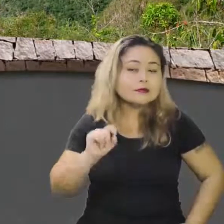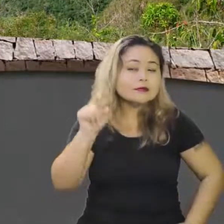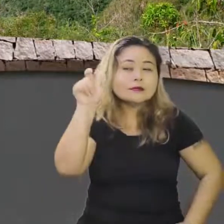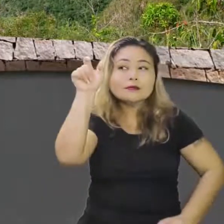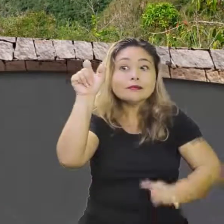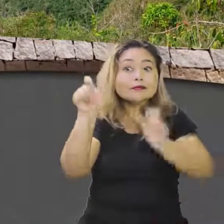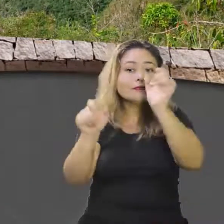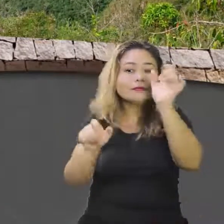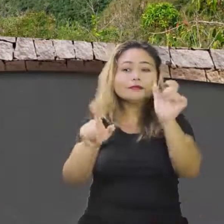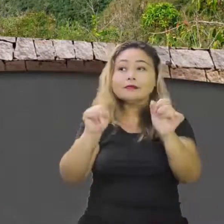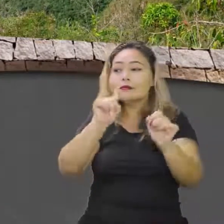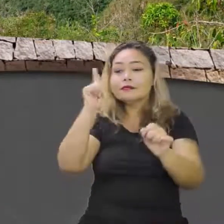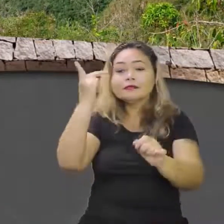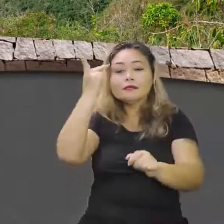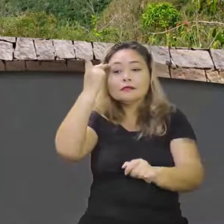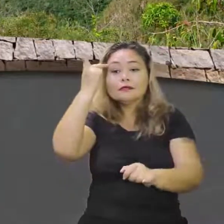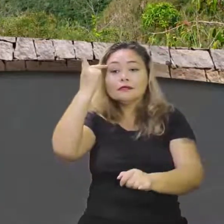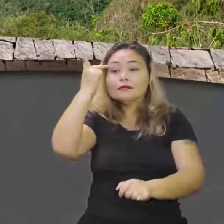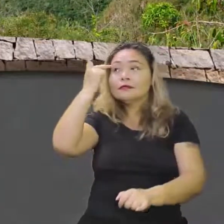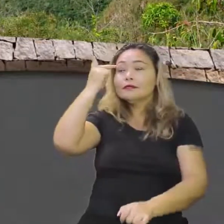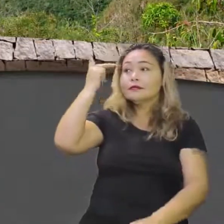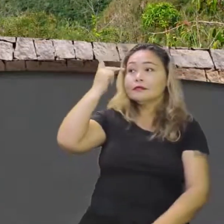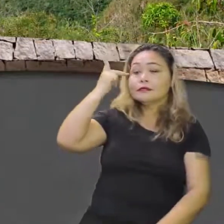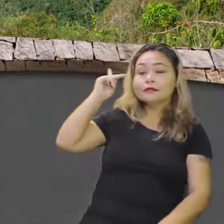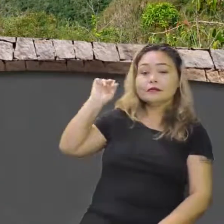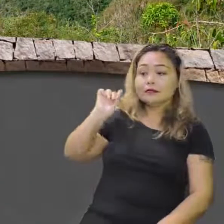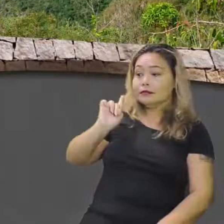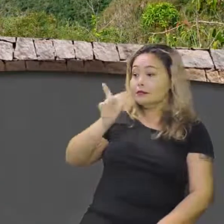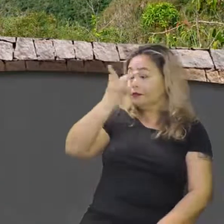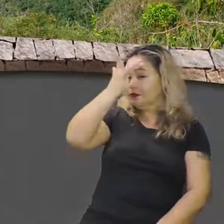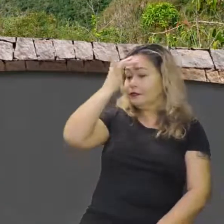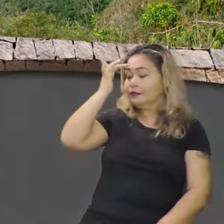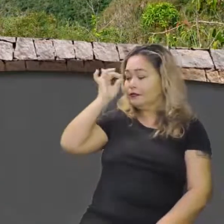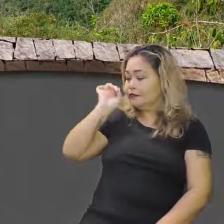Daqueles caras que saíram lá de São Paulo, que são os bandeirantes.